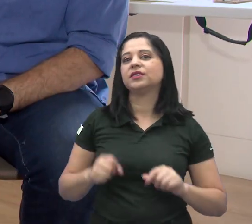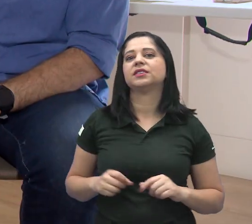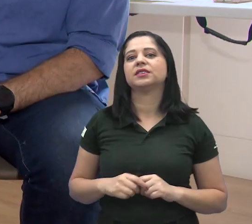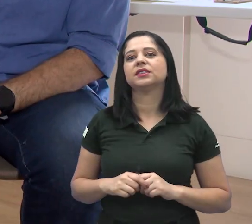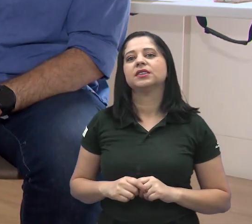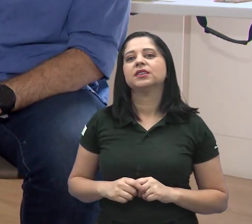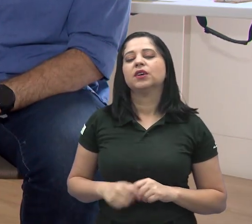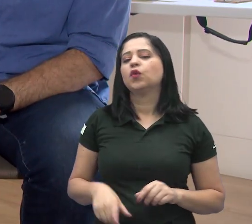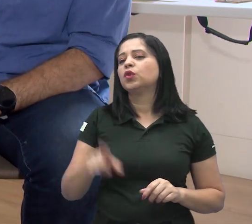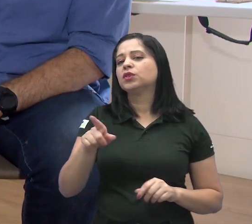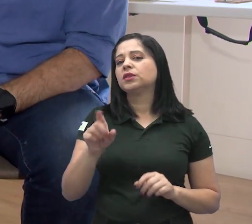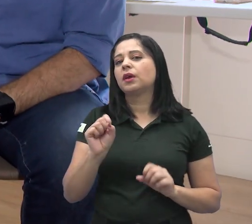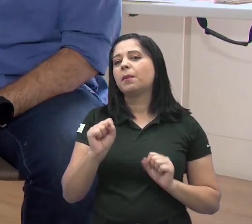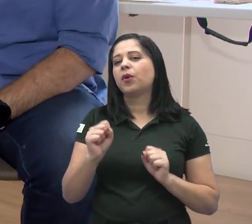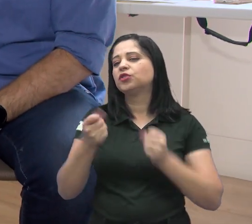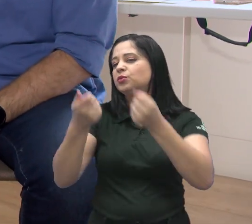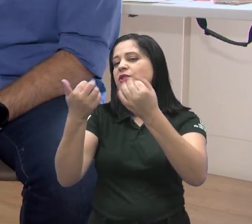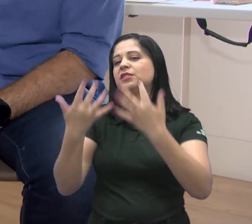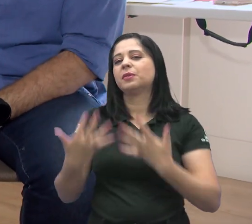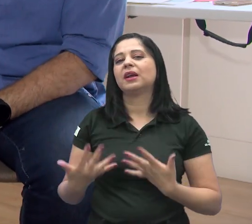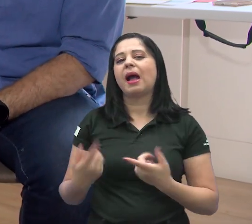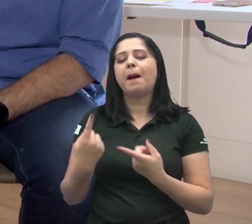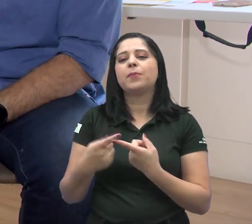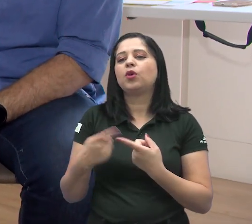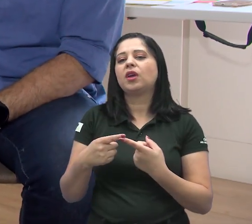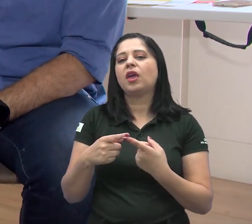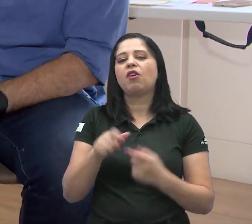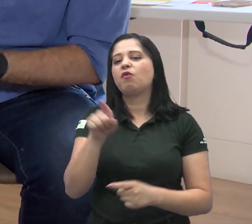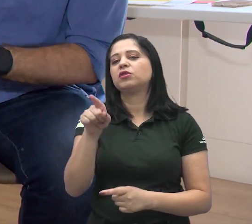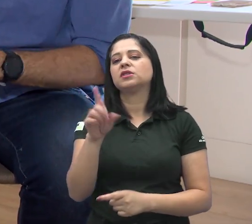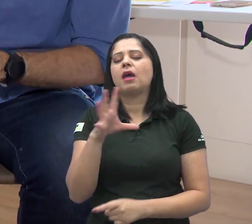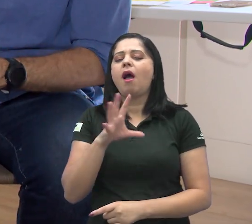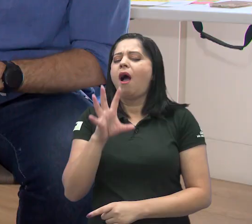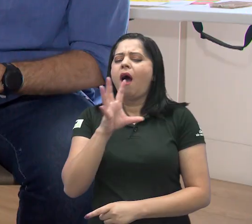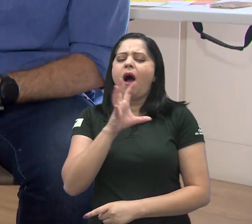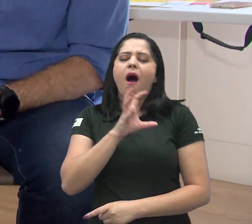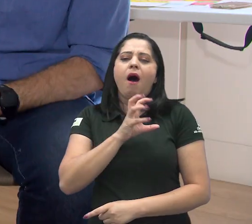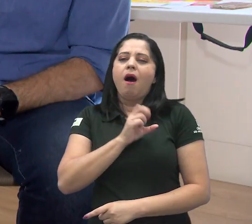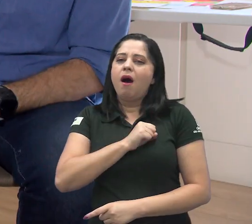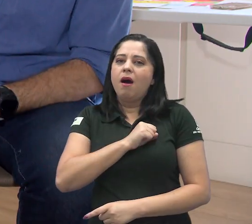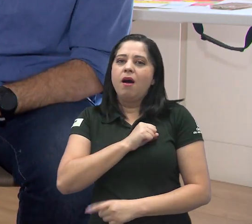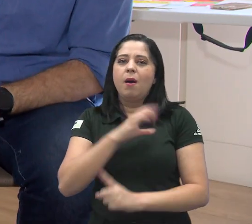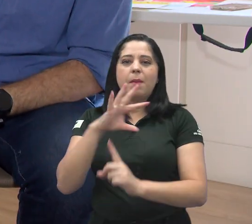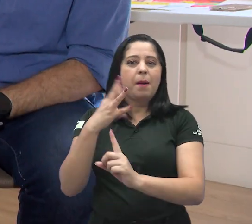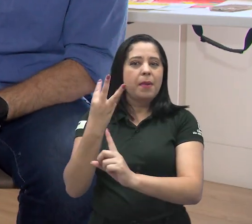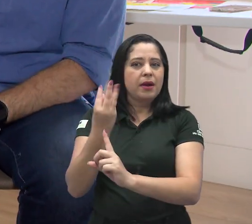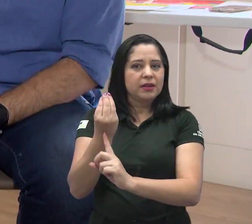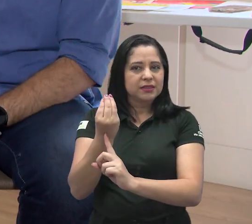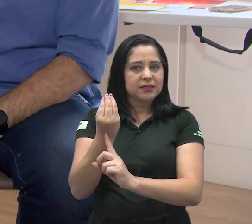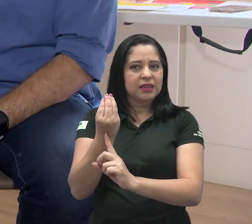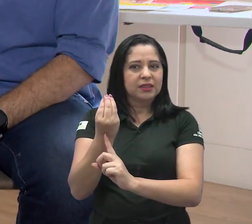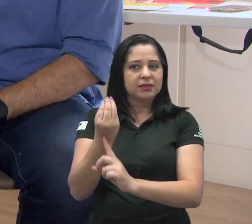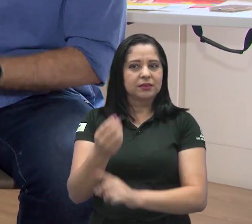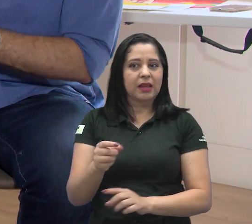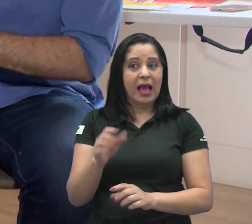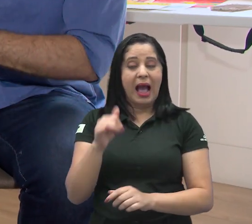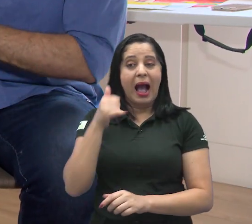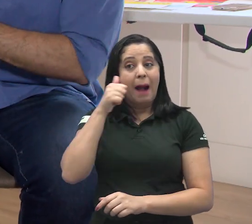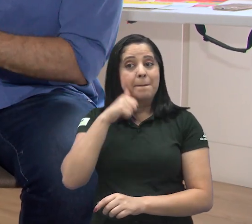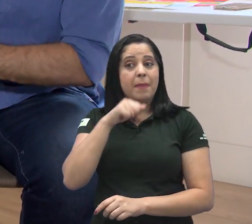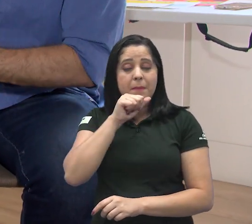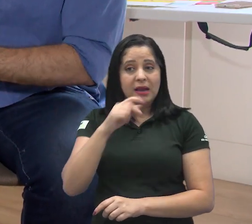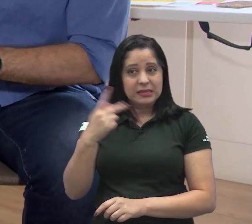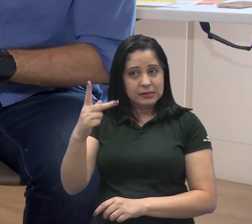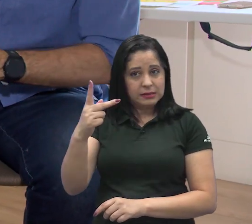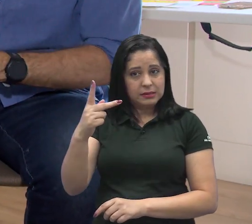você dessa sua paixão, né, pela pintura, né? A gente estava conversando aqui um pouquinho antes do nosso bate-papo, que vem muito da sua mãe, né? Sua mãe